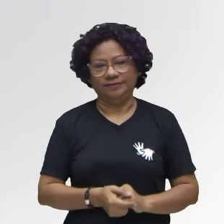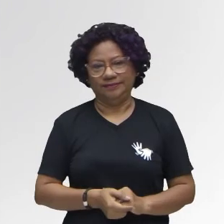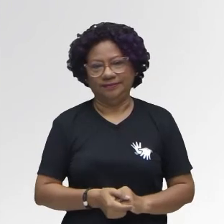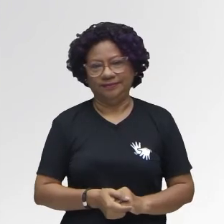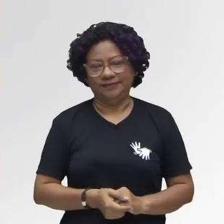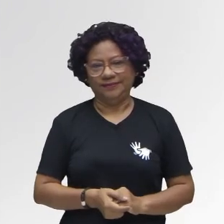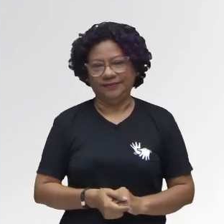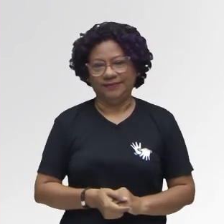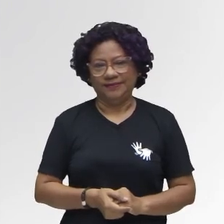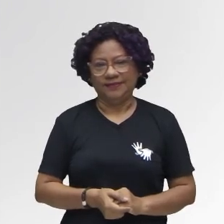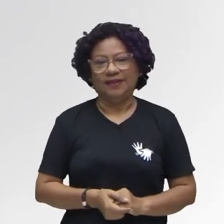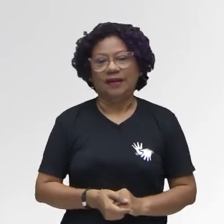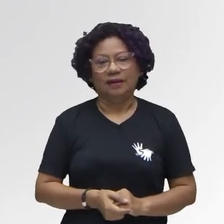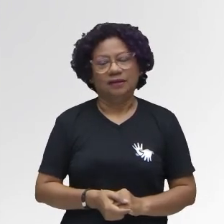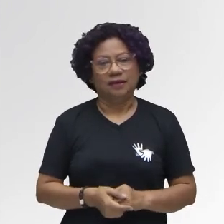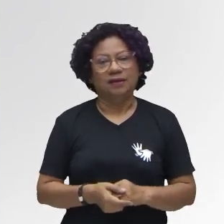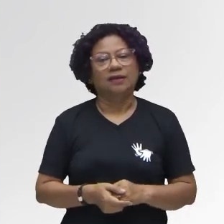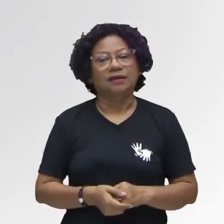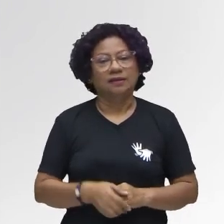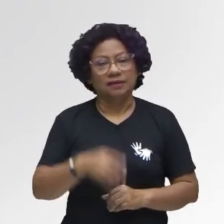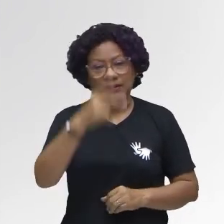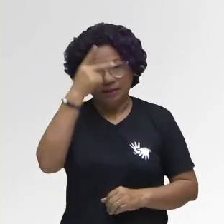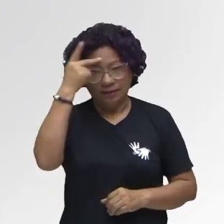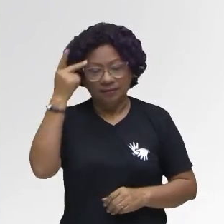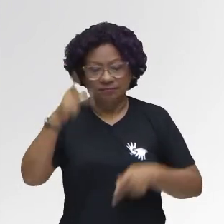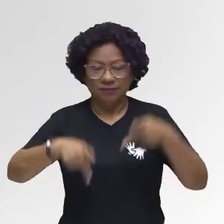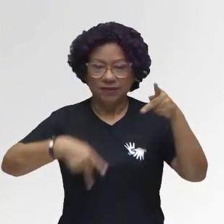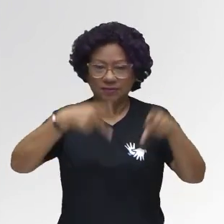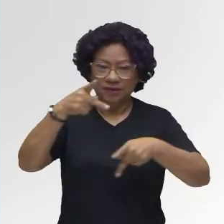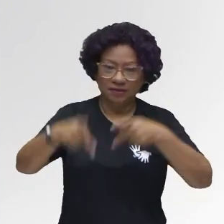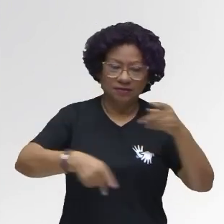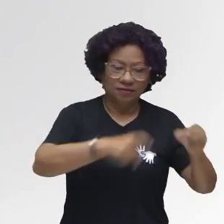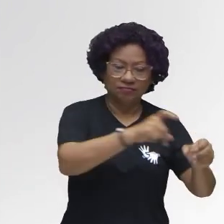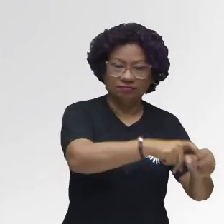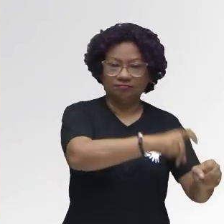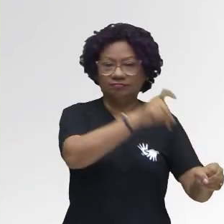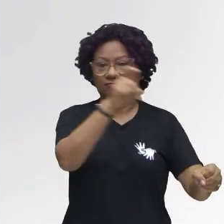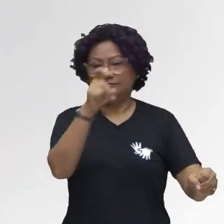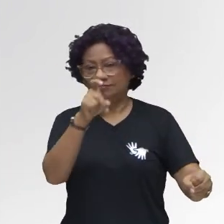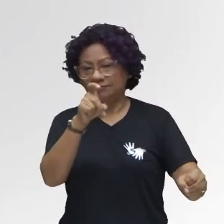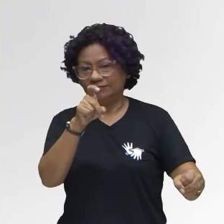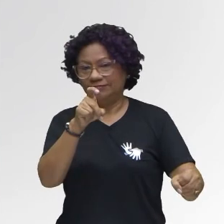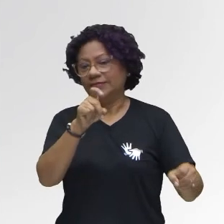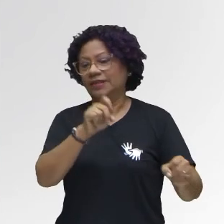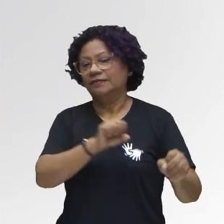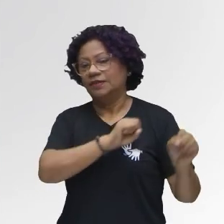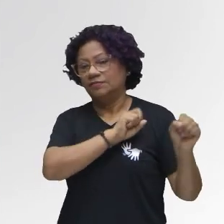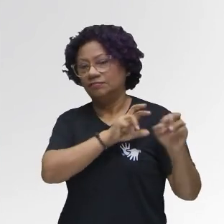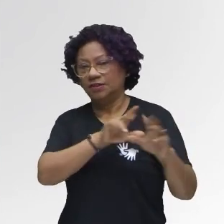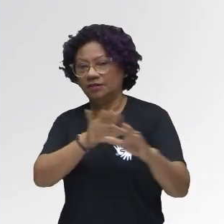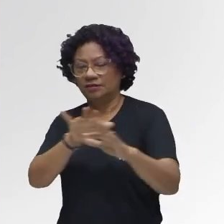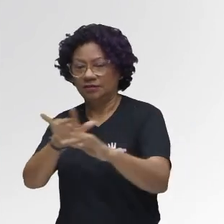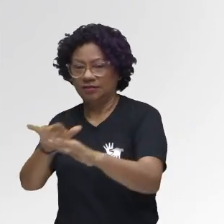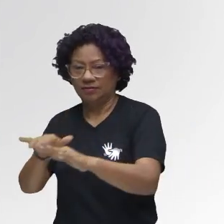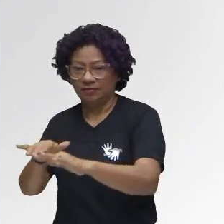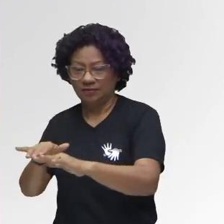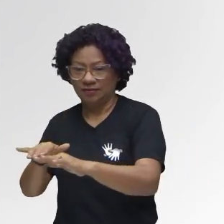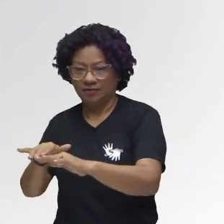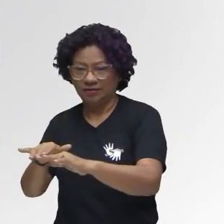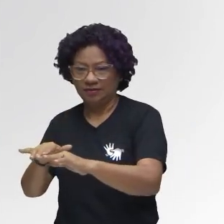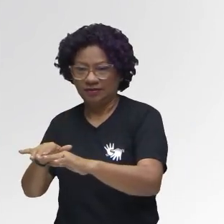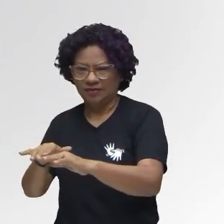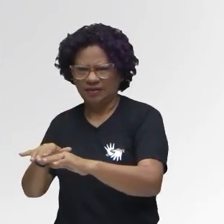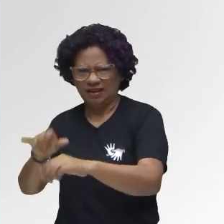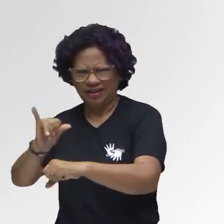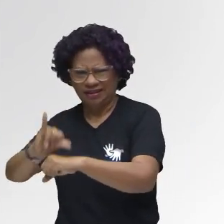disponíveis para o campo, a população deixou o campo e foi para a cidade. Isso quer dizer que todo mundo saiu do campo para